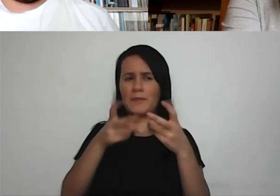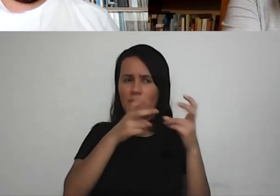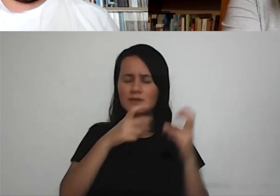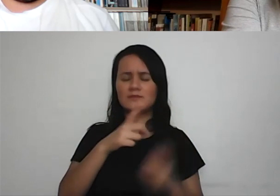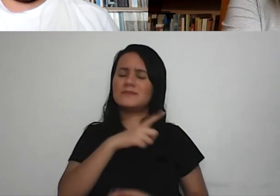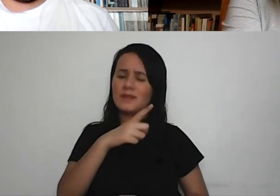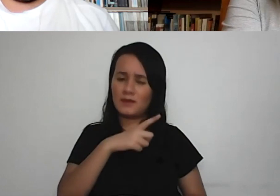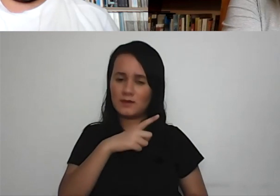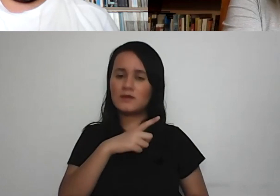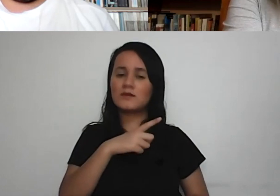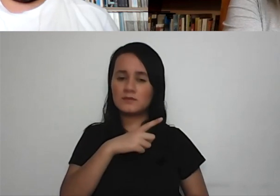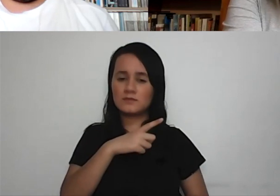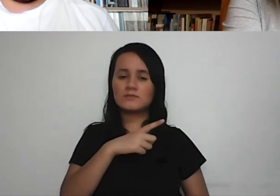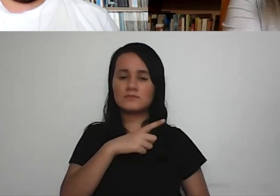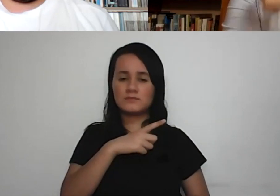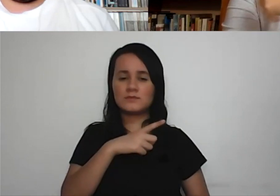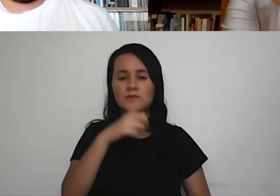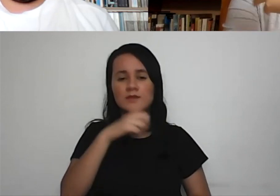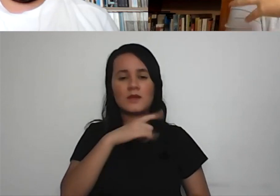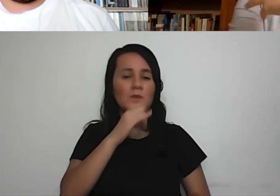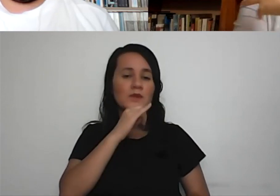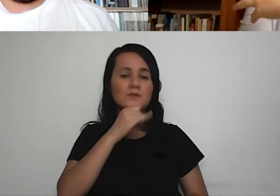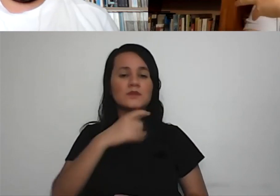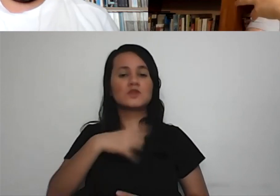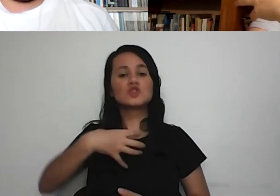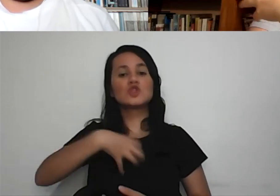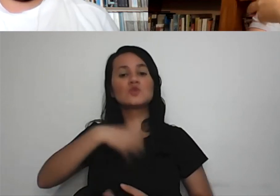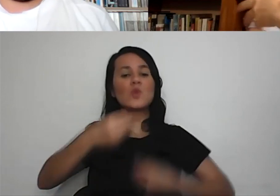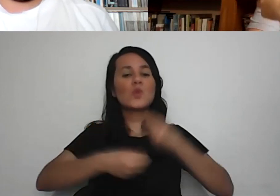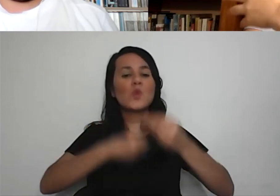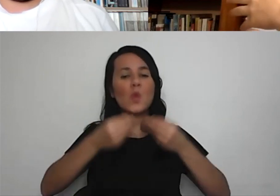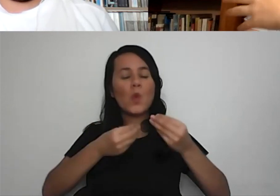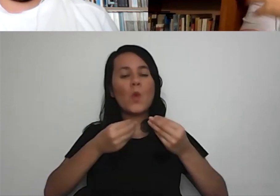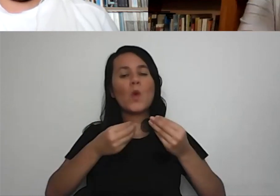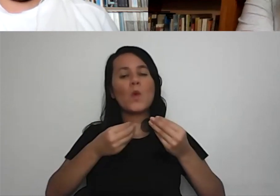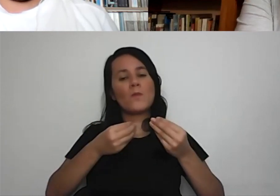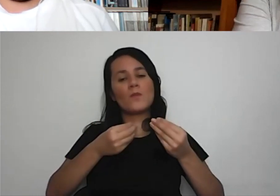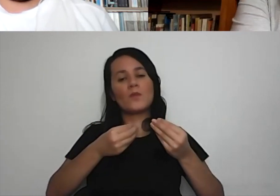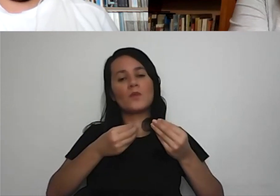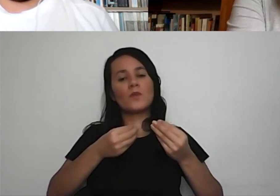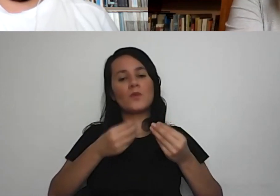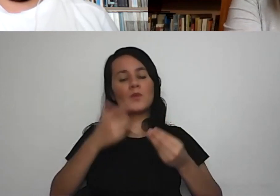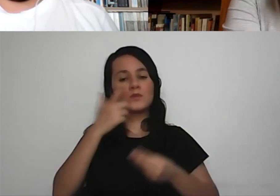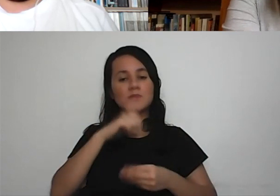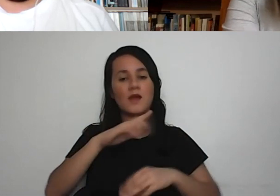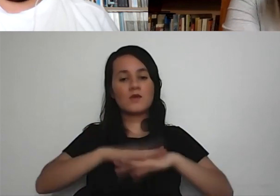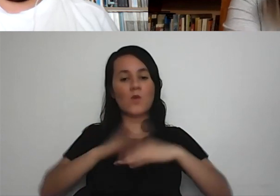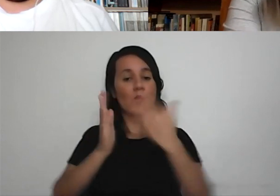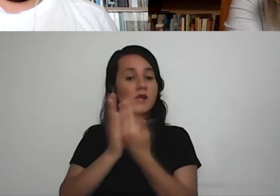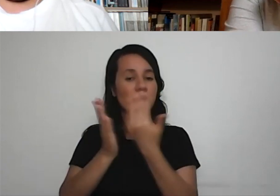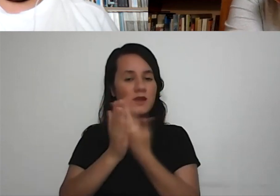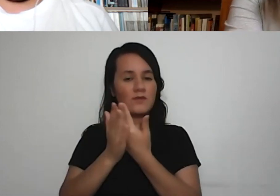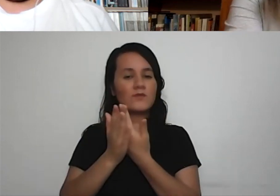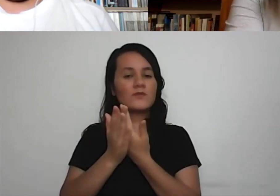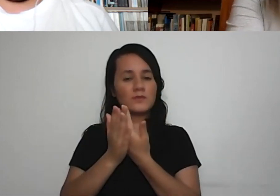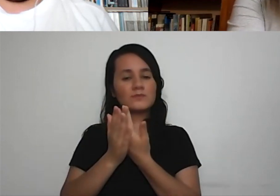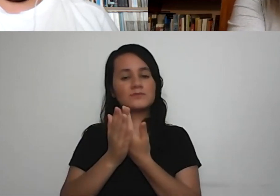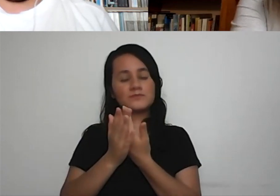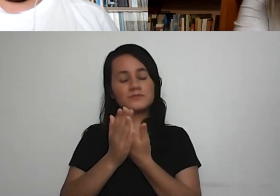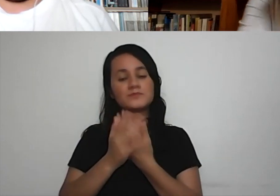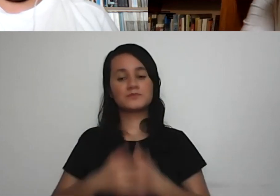pela democratização, digamos, dos meios de produção até certo ponto, né, do livro.